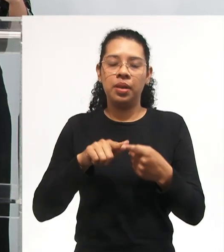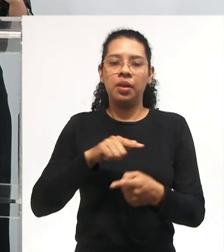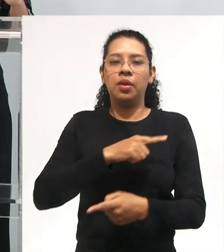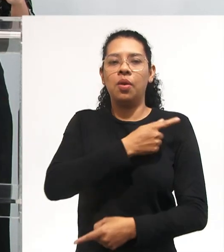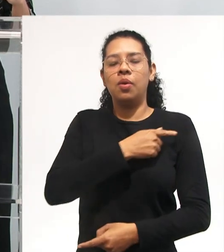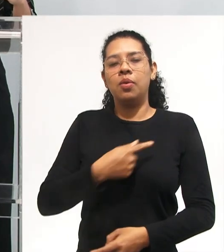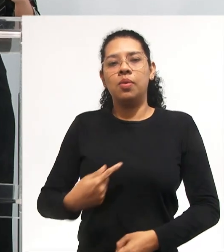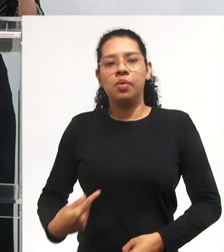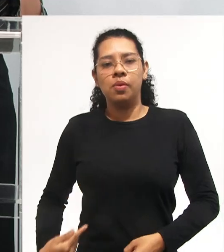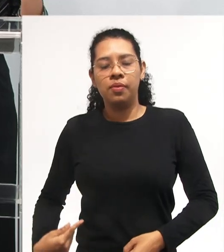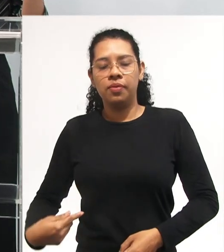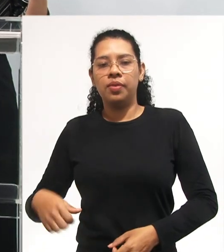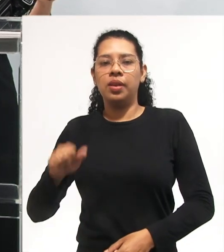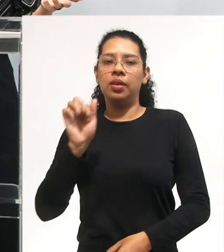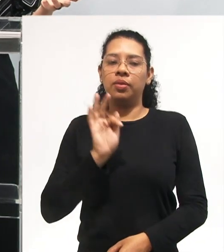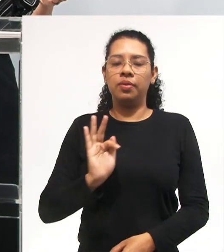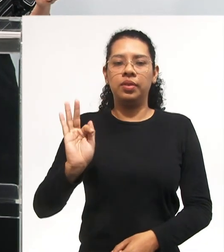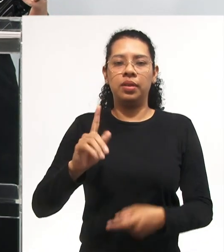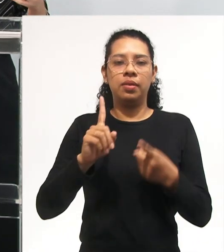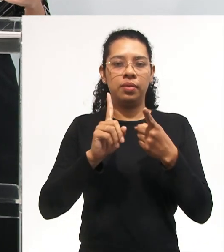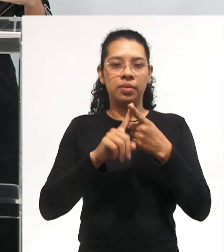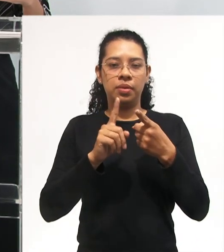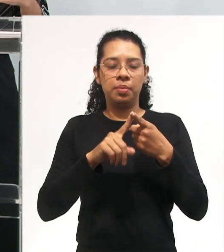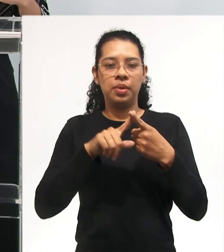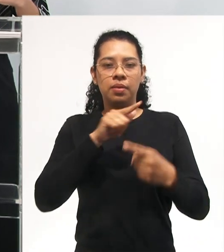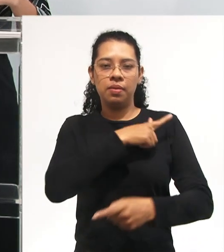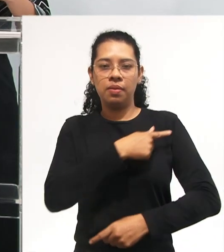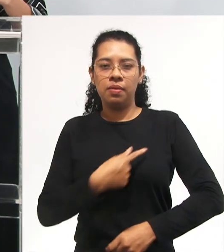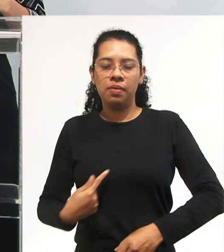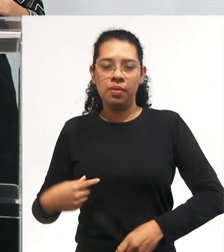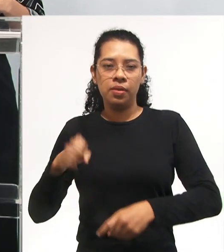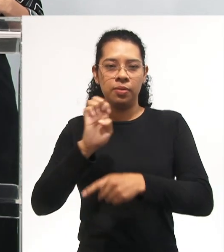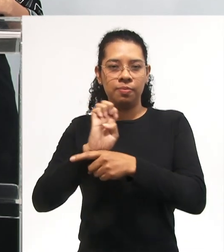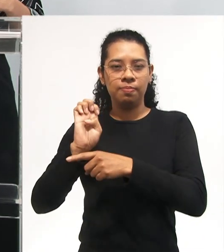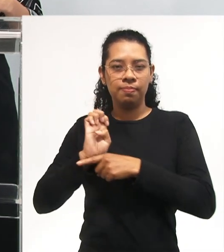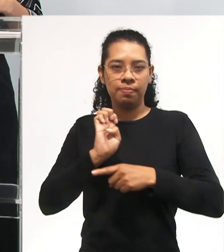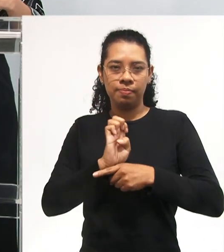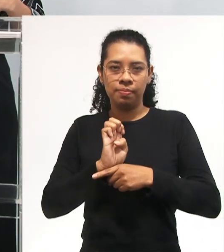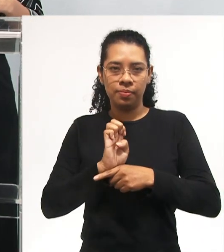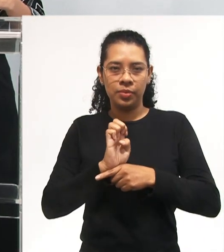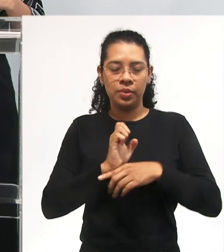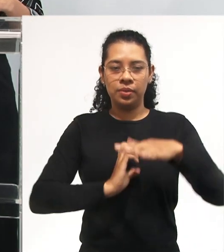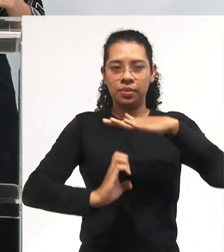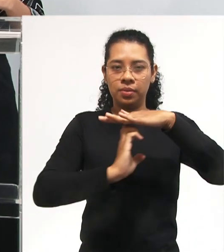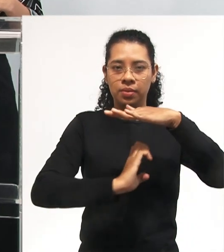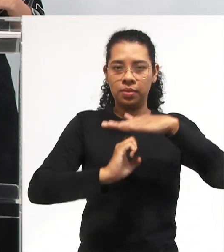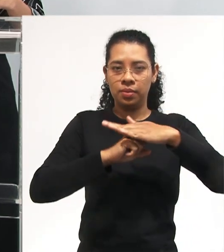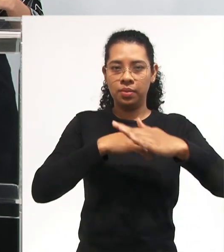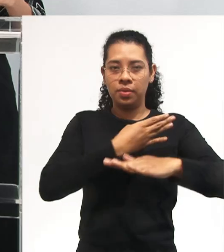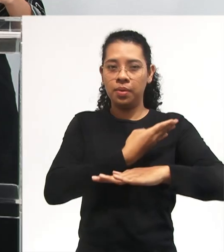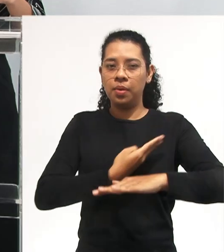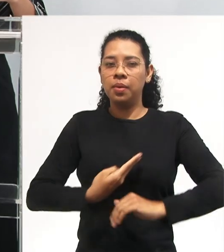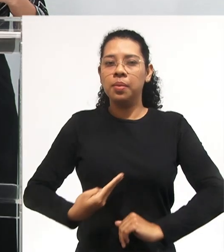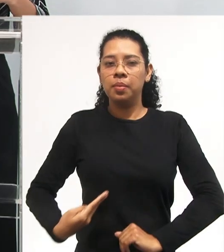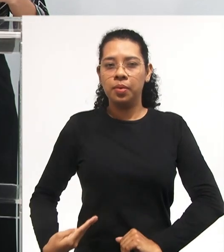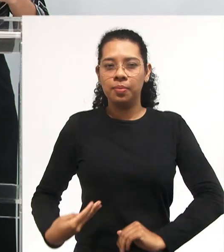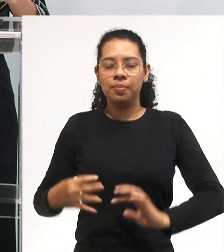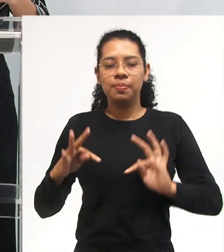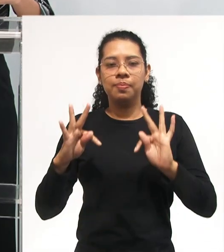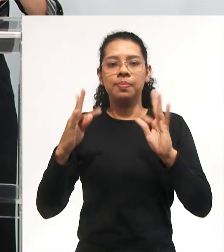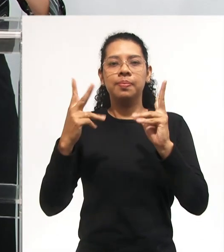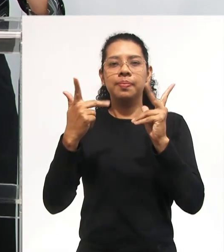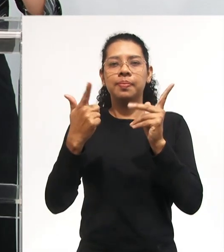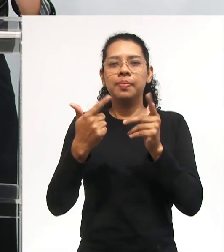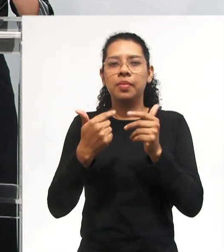governo estadual, empresas públicas, porque por meio da gestão estratégica de pessoas é